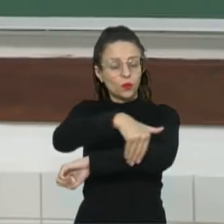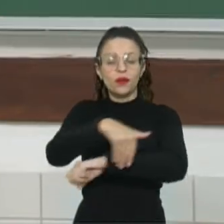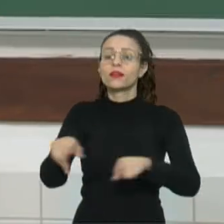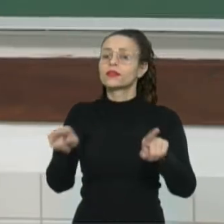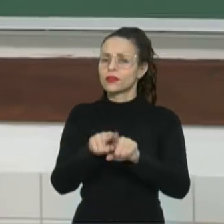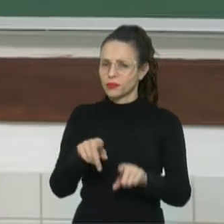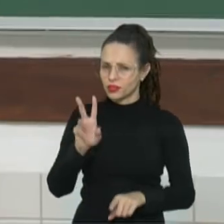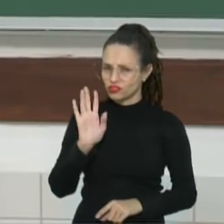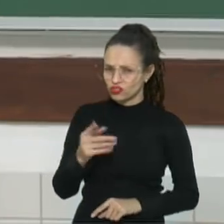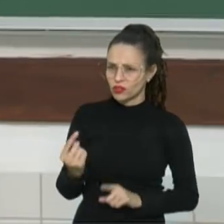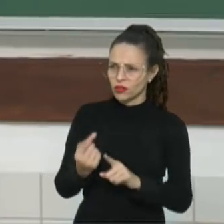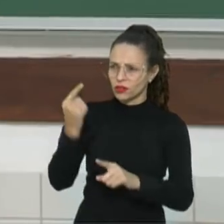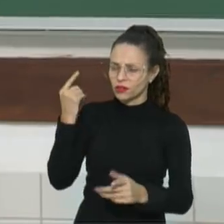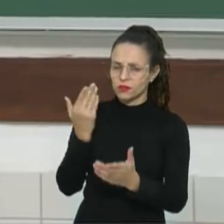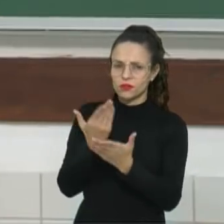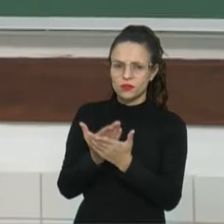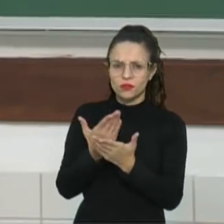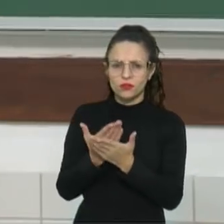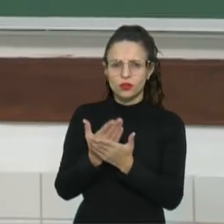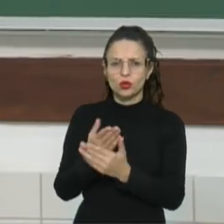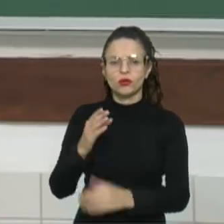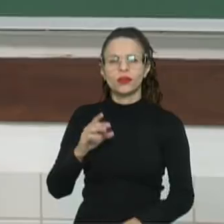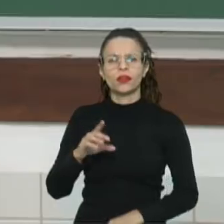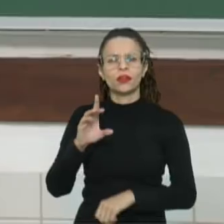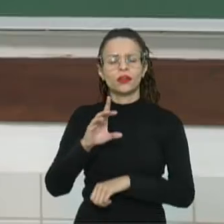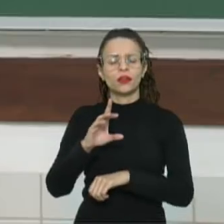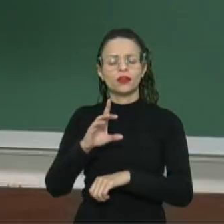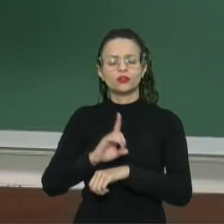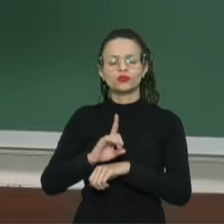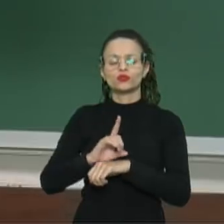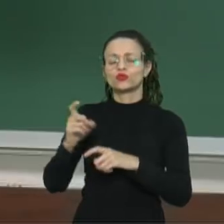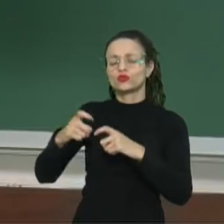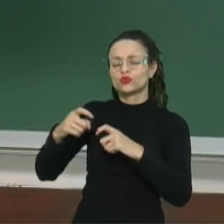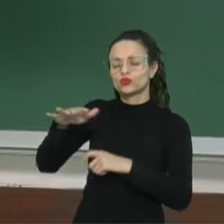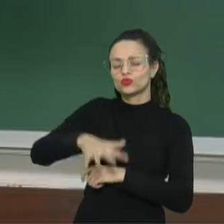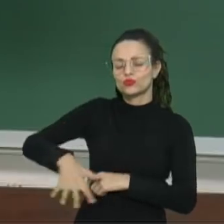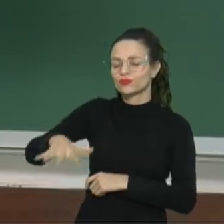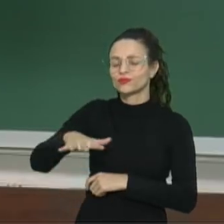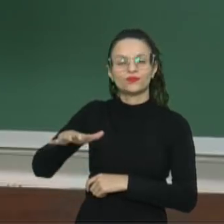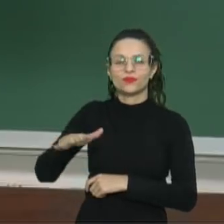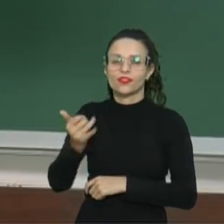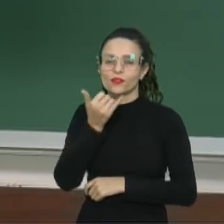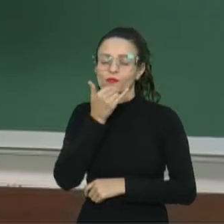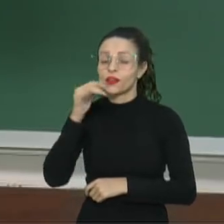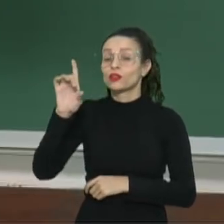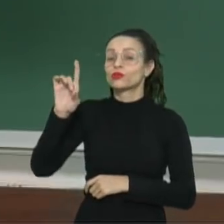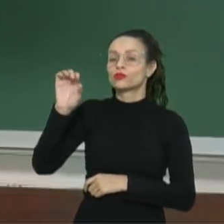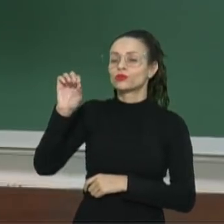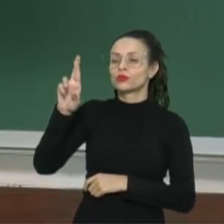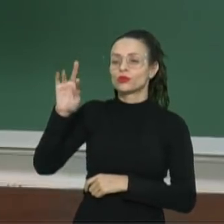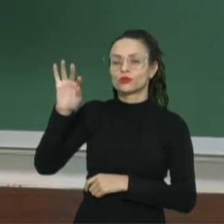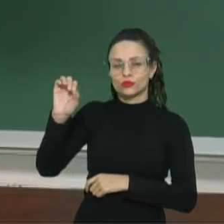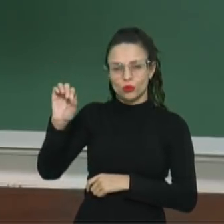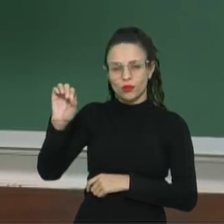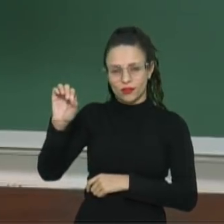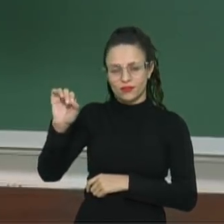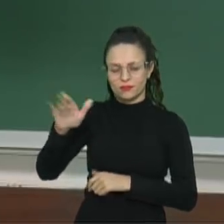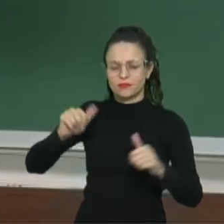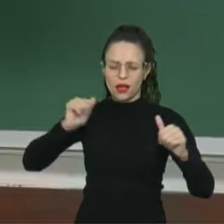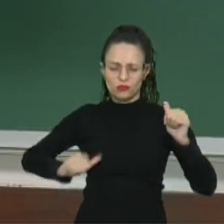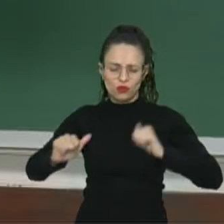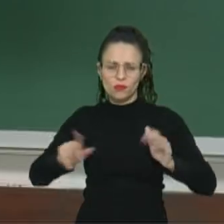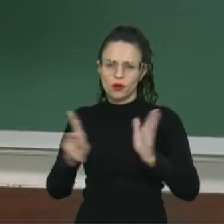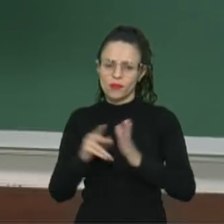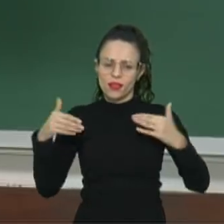viu também, falou sobre os doutores da alegria, né? Que levam a arte do palhaço até o hospital, né? Para fazer os pacientes